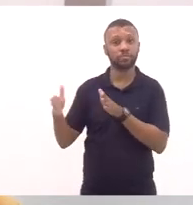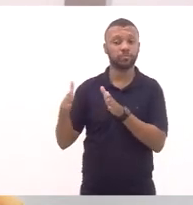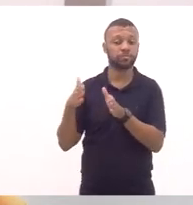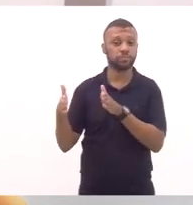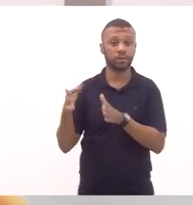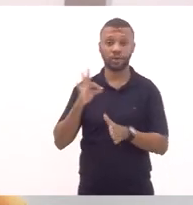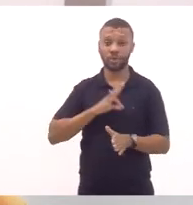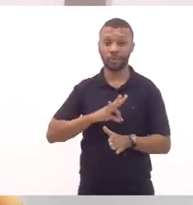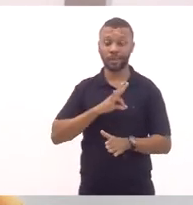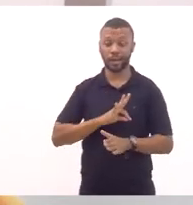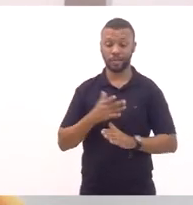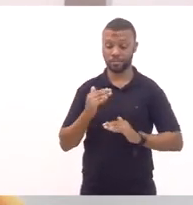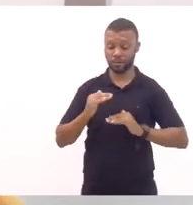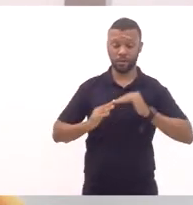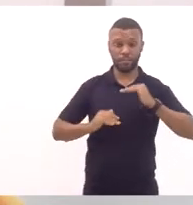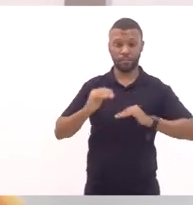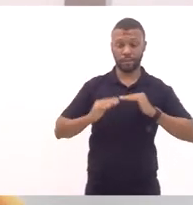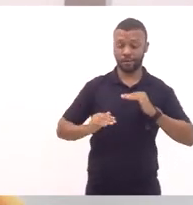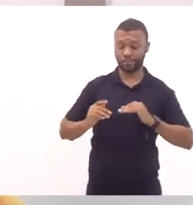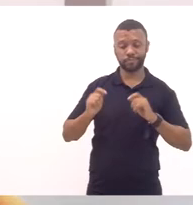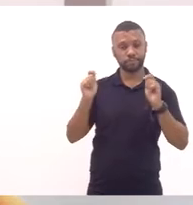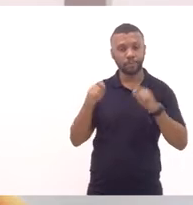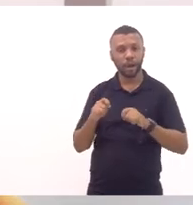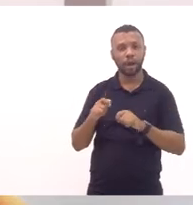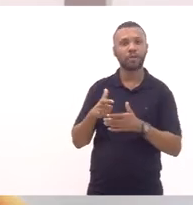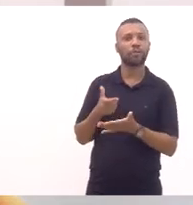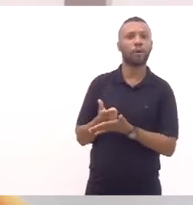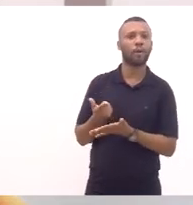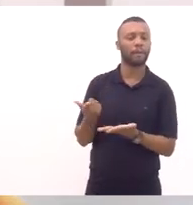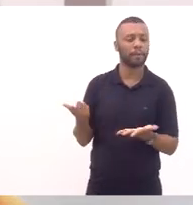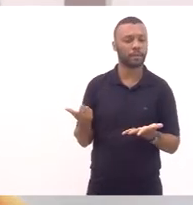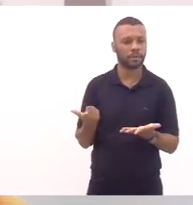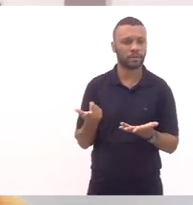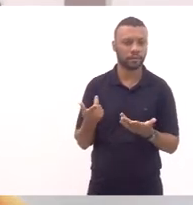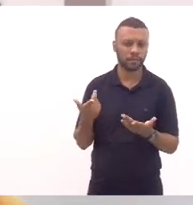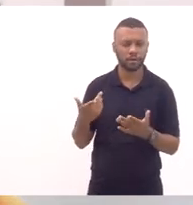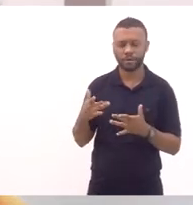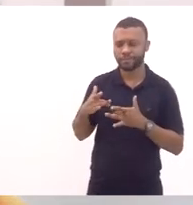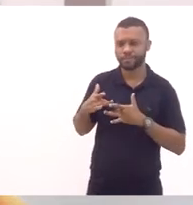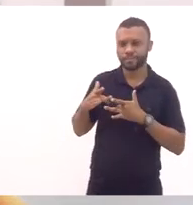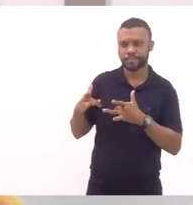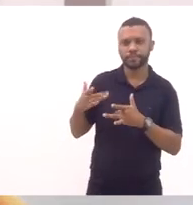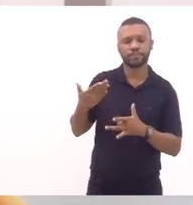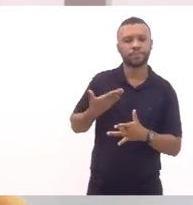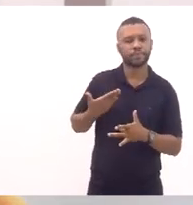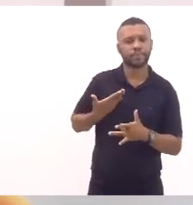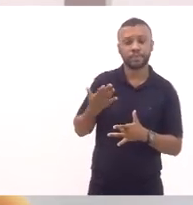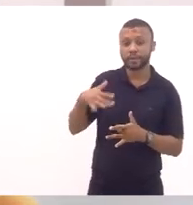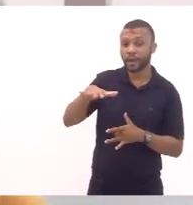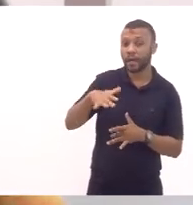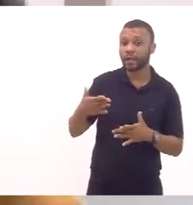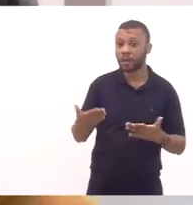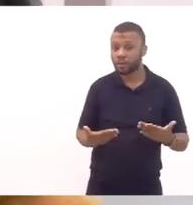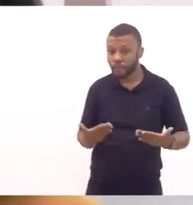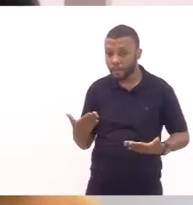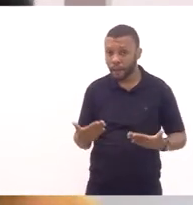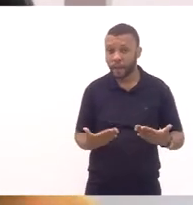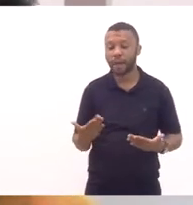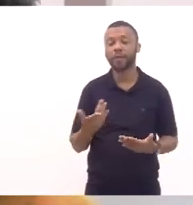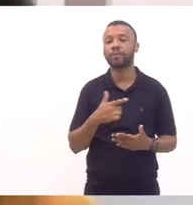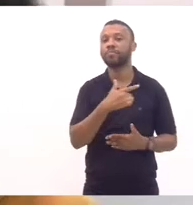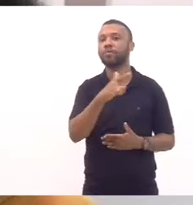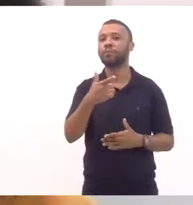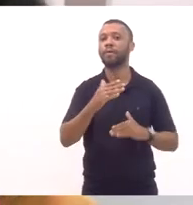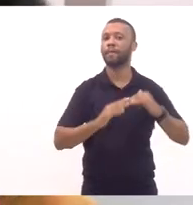de compra daquele profissional? E aí eu me solidarizo com a companheira aqui dos domésticos, os outros profissionais de saúde,